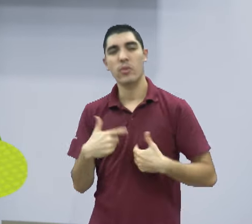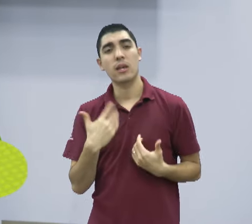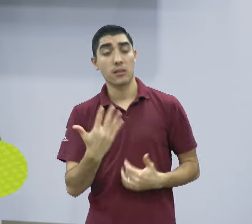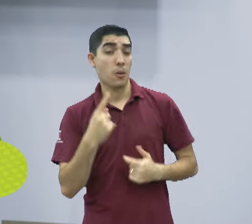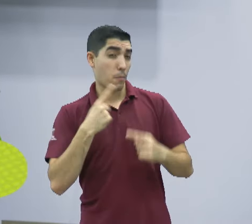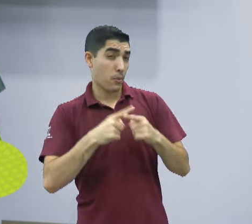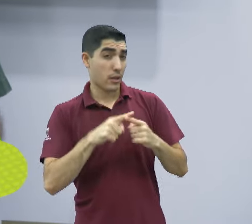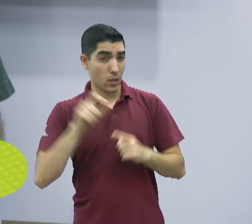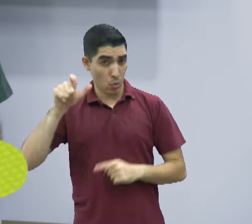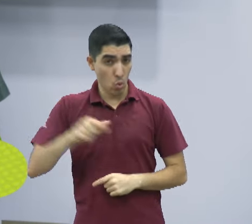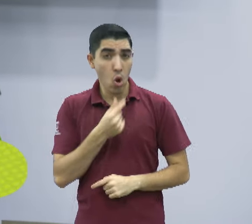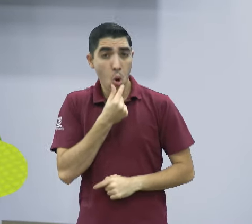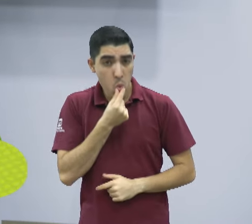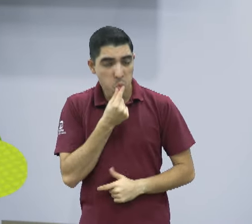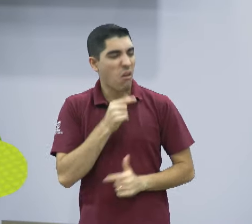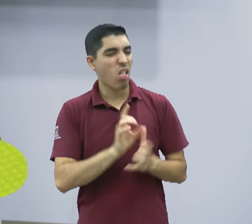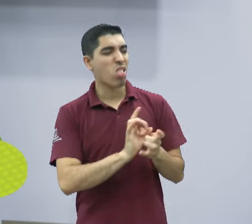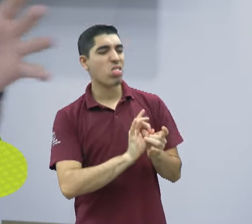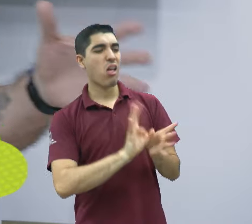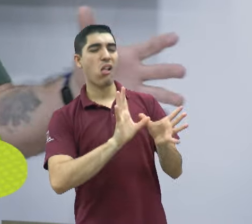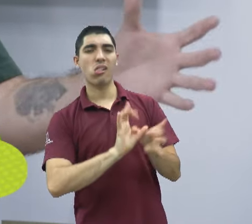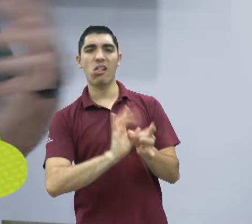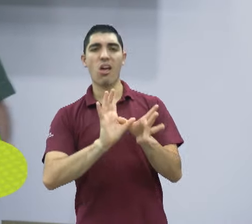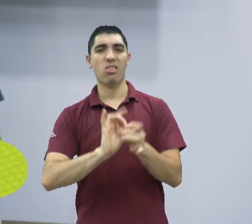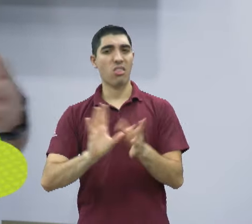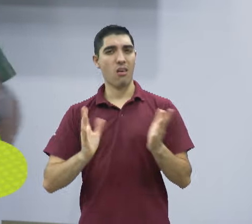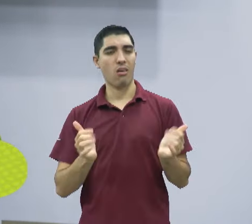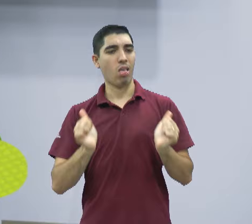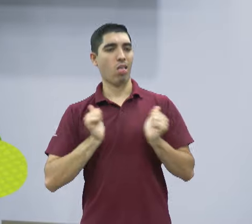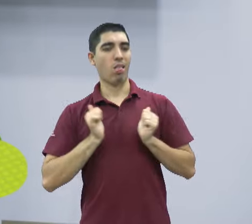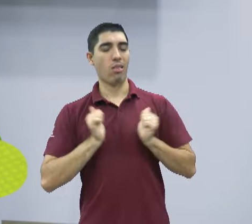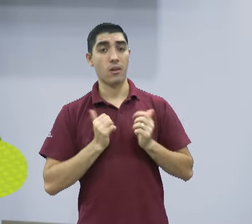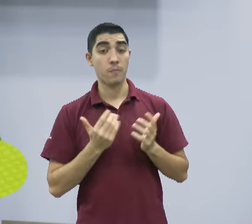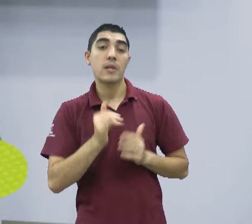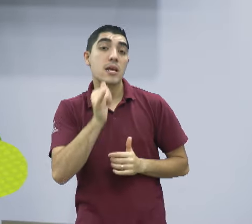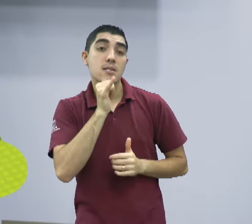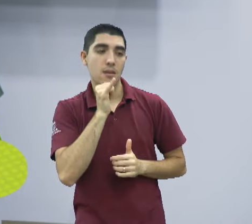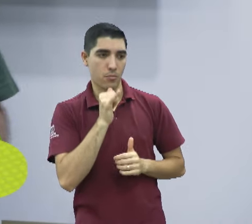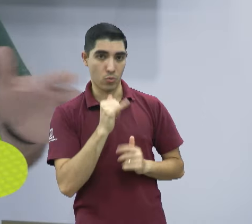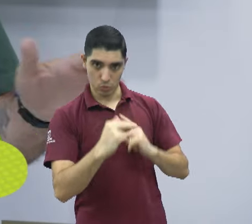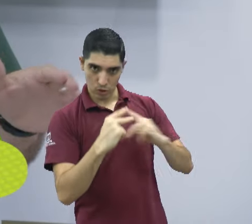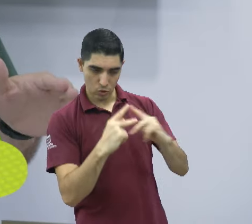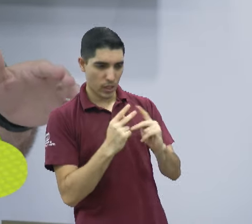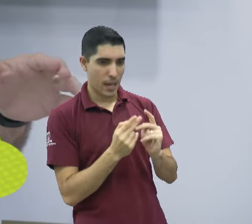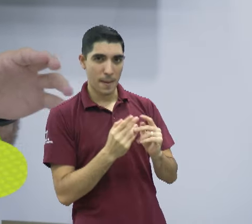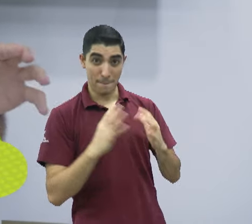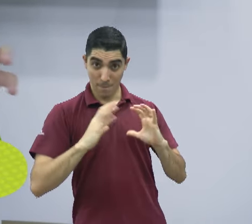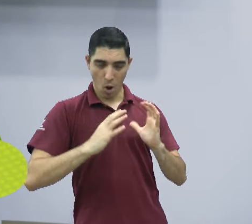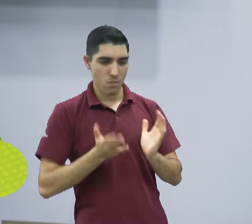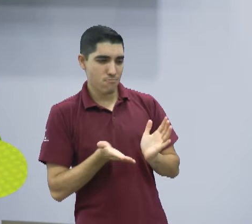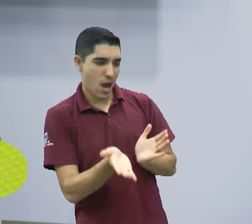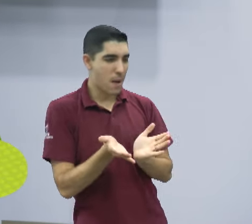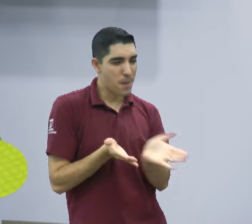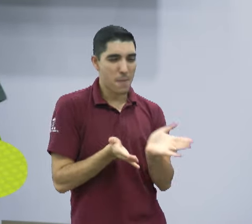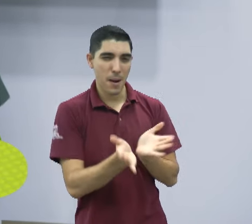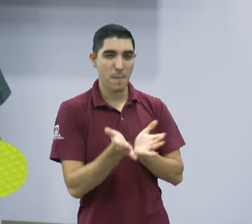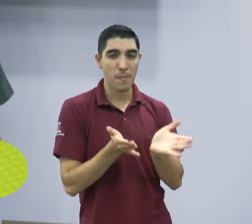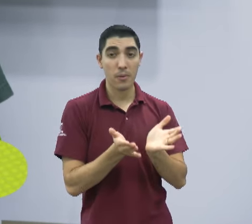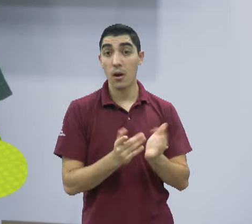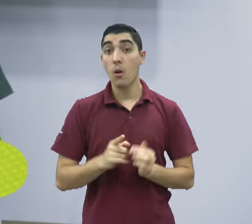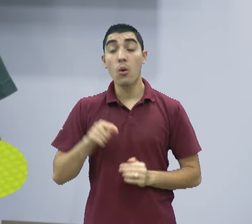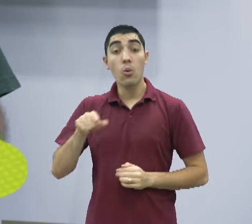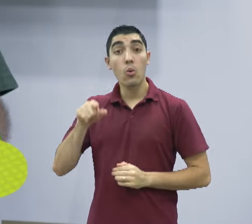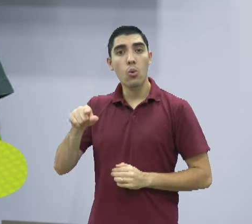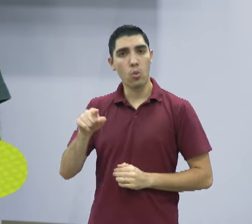jogo correr solto, assim. Quando o jogador São José recebia a bola e tocava, o jogador do Praia Grande empurrava o jogador do